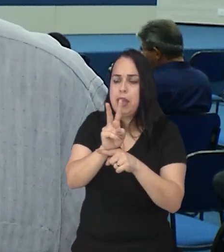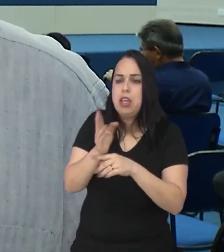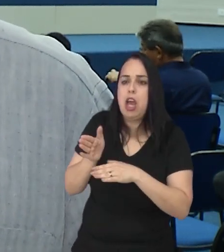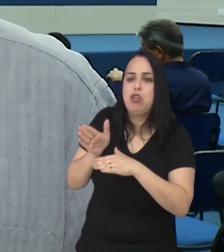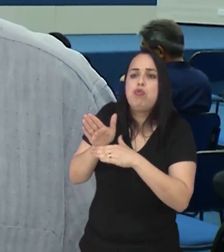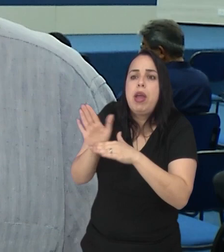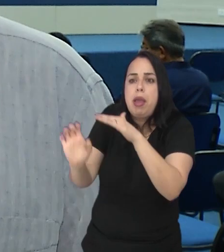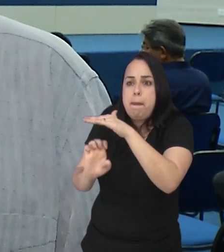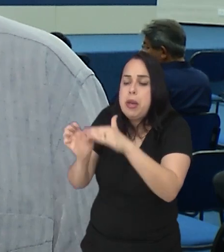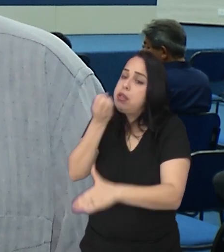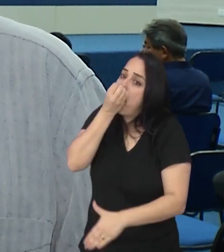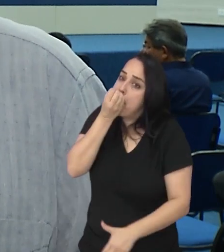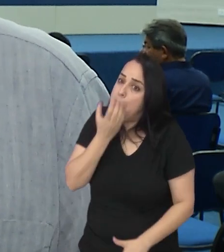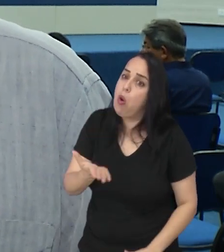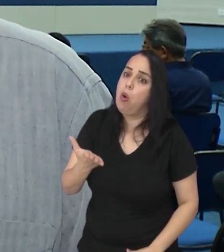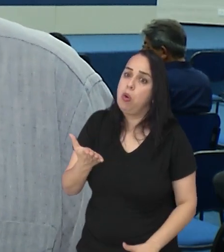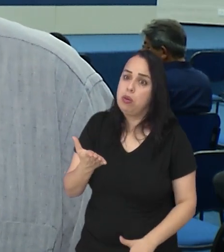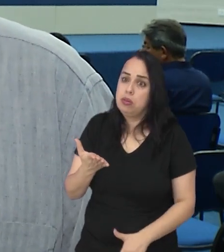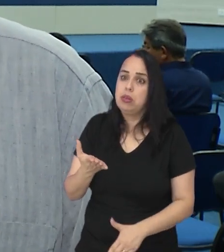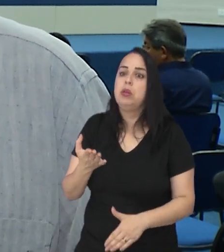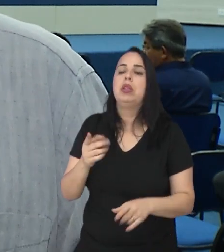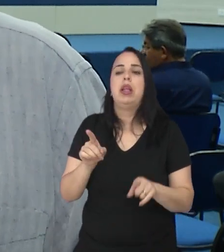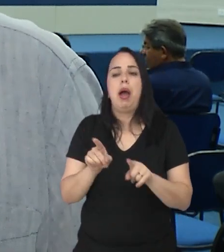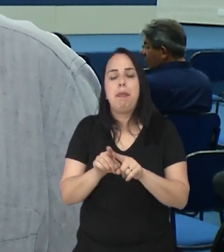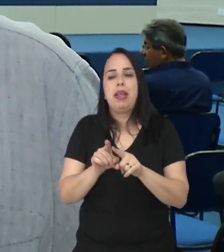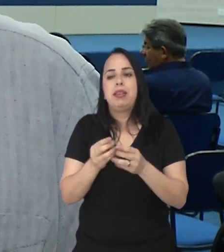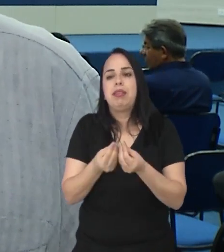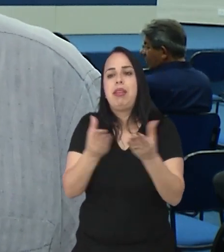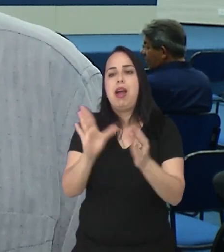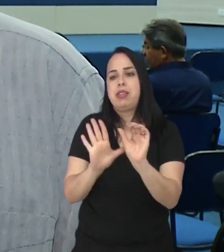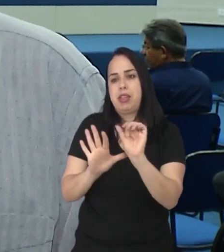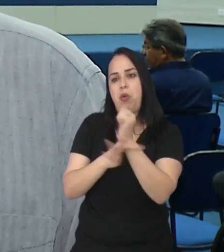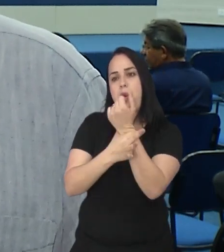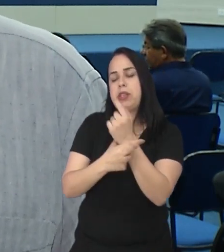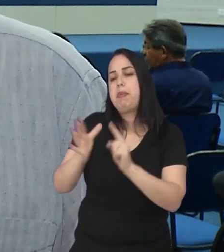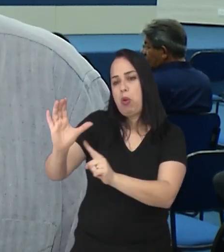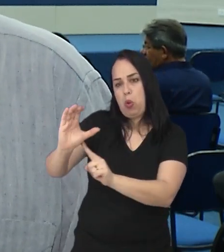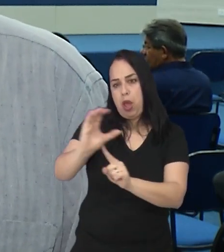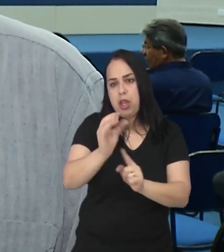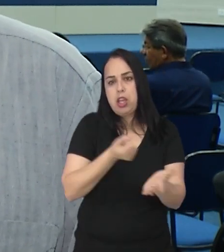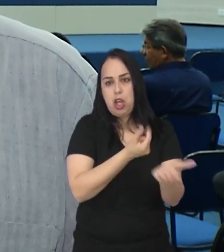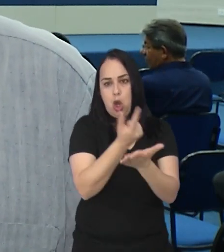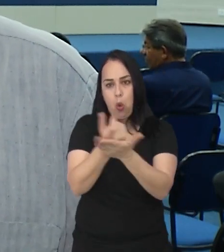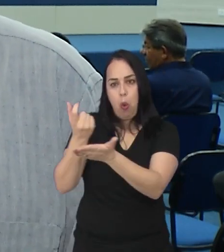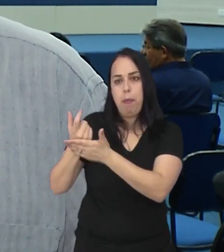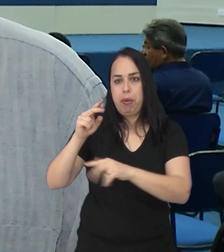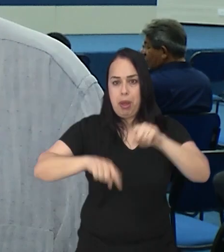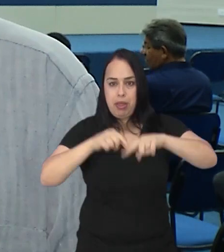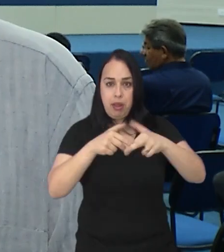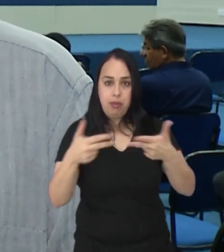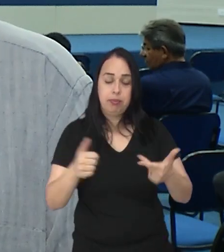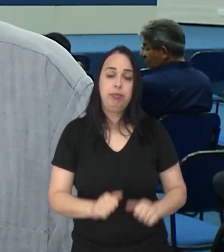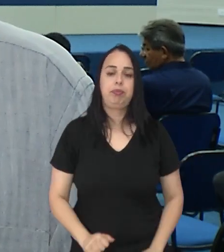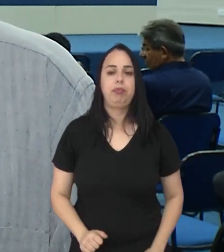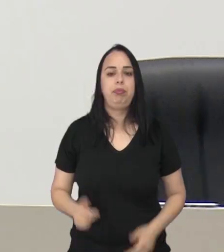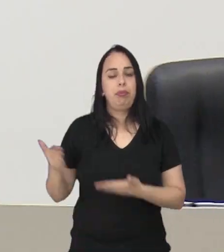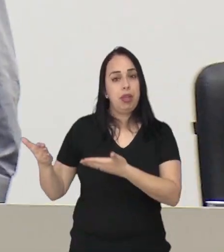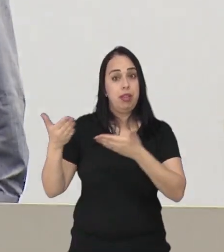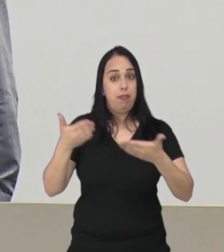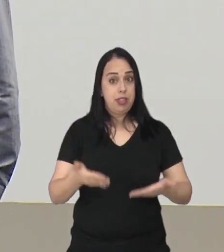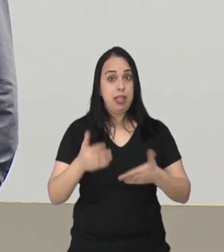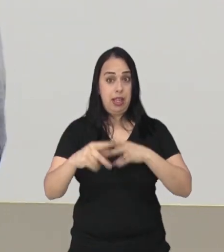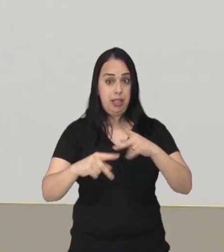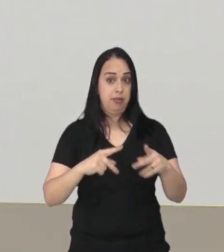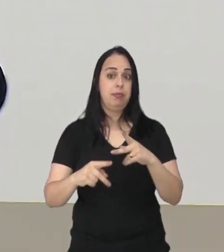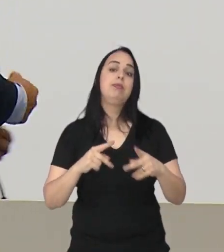as boas empresas que estão com bons produtos no mercado e, por outro lado, trazer segurança para os consumidores que estão consumindo esses produtos. Durante